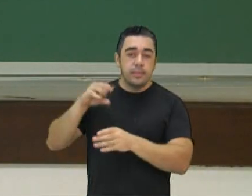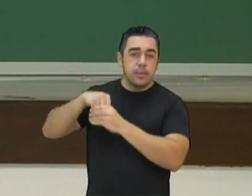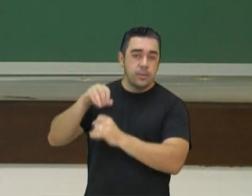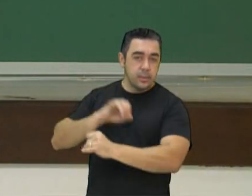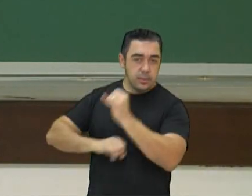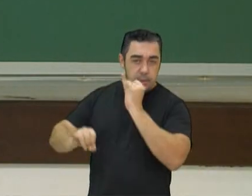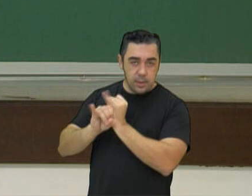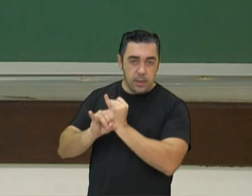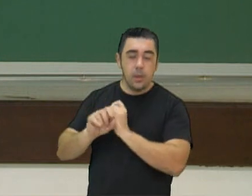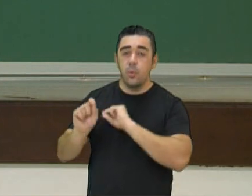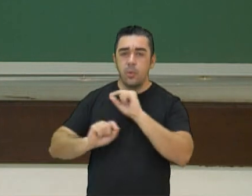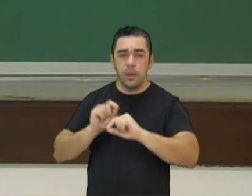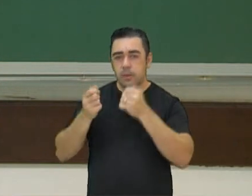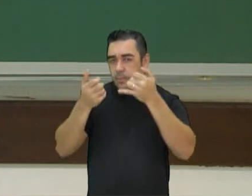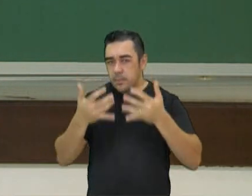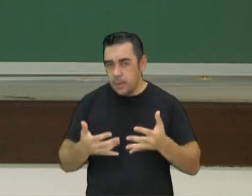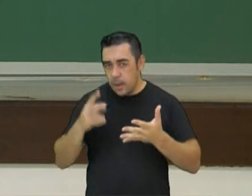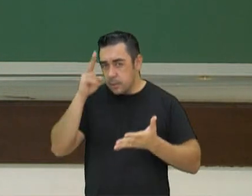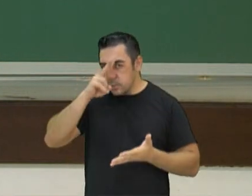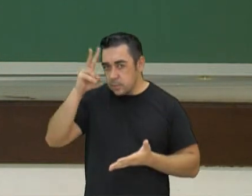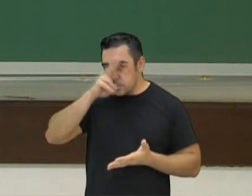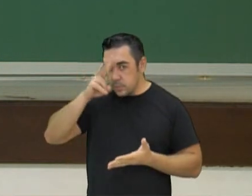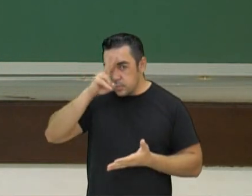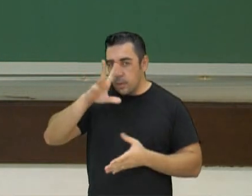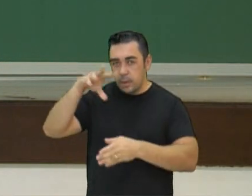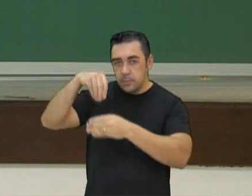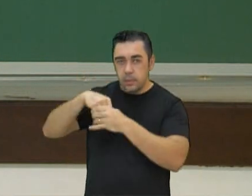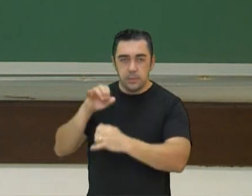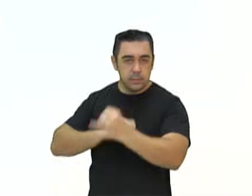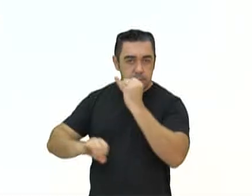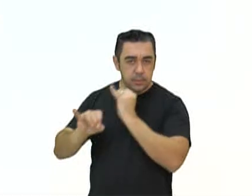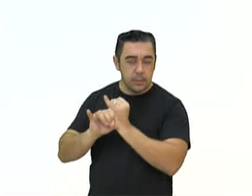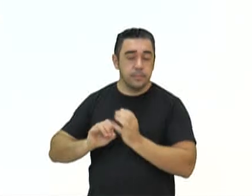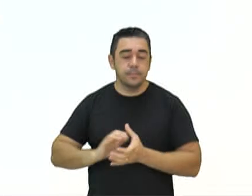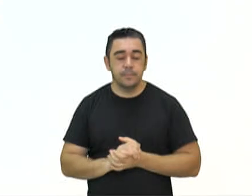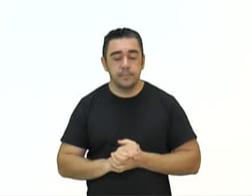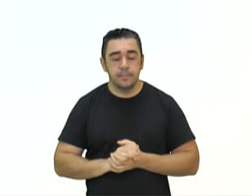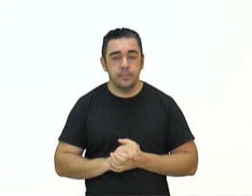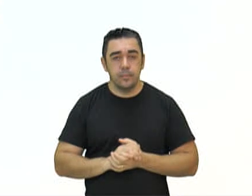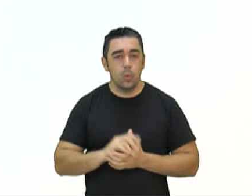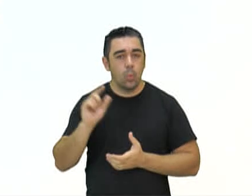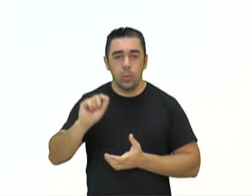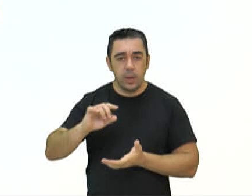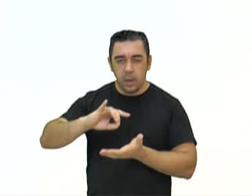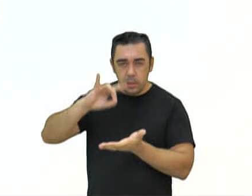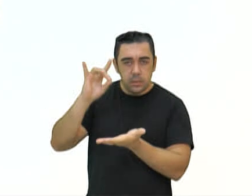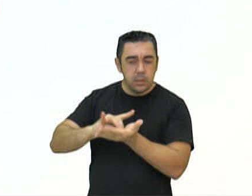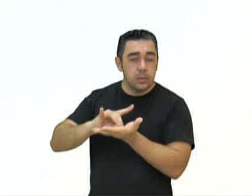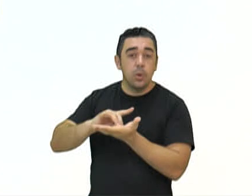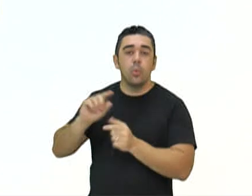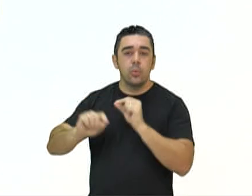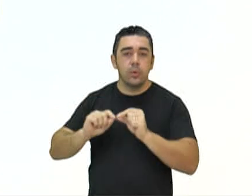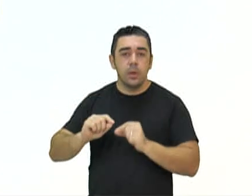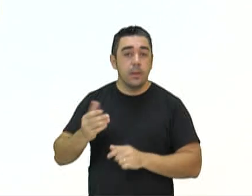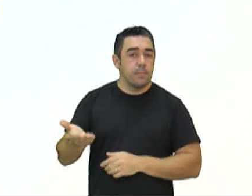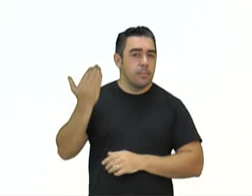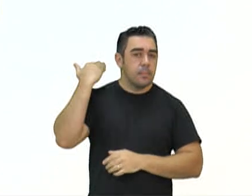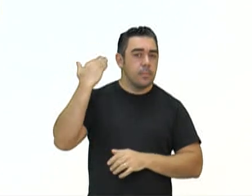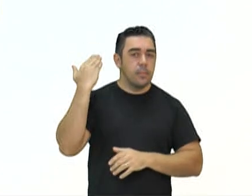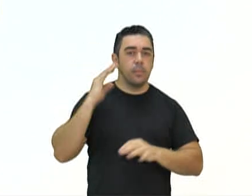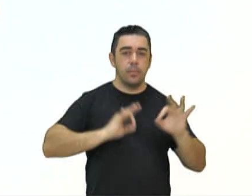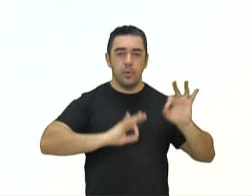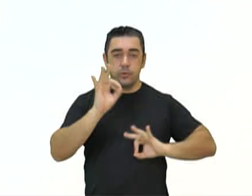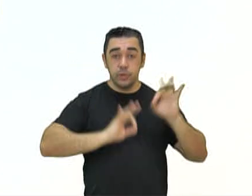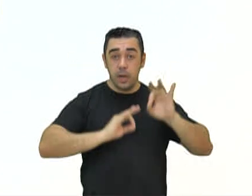Vamos falar um pouquinho da historinha da internet. A internet originou-se de um projeto militar dos Estados Unidos